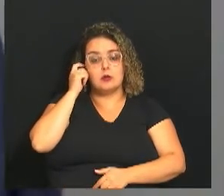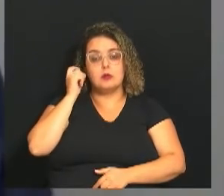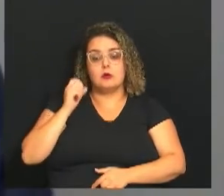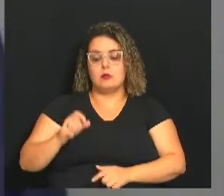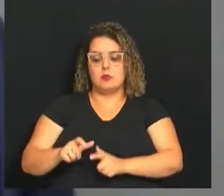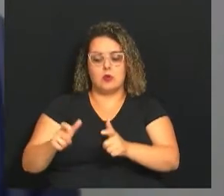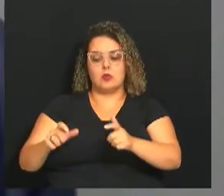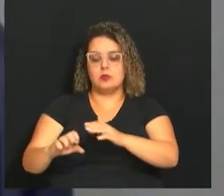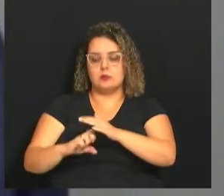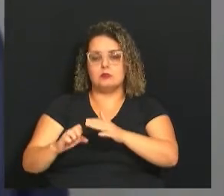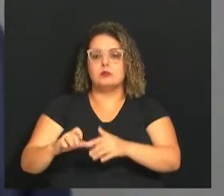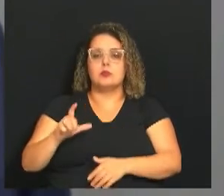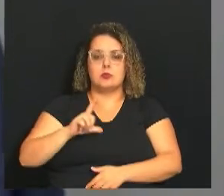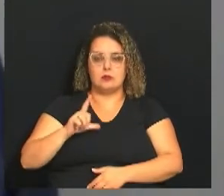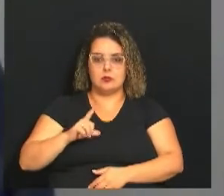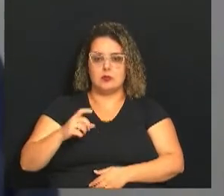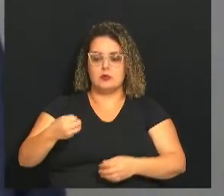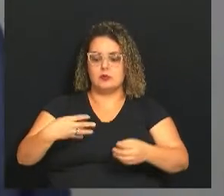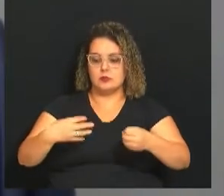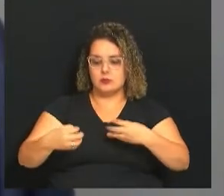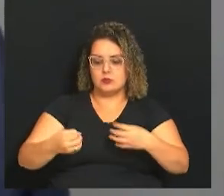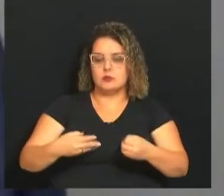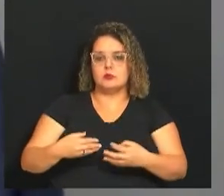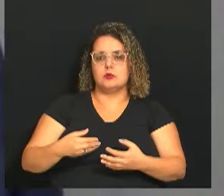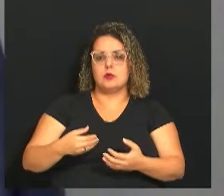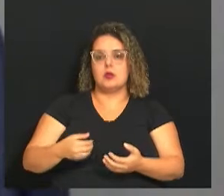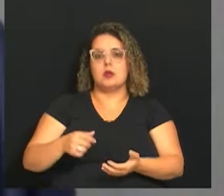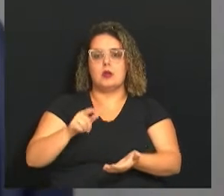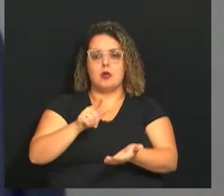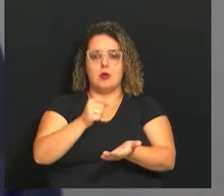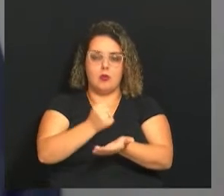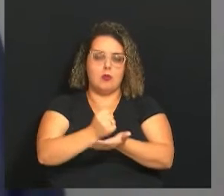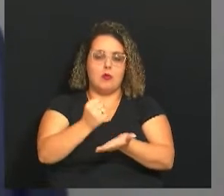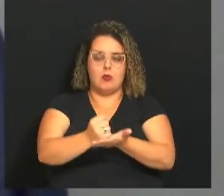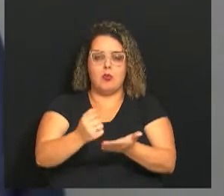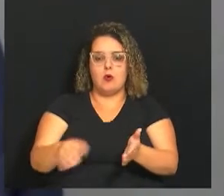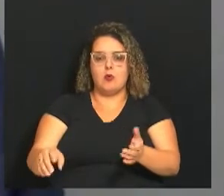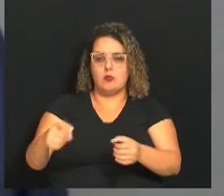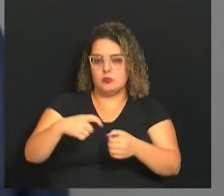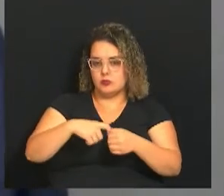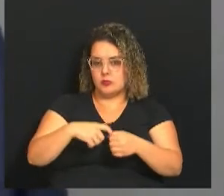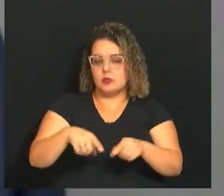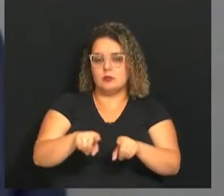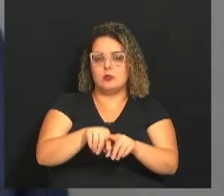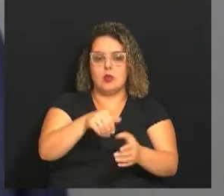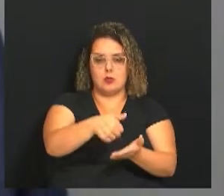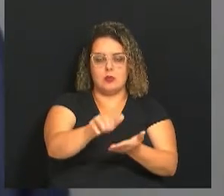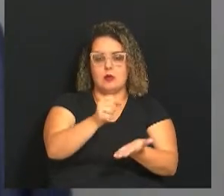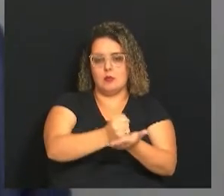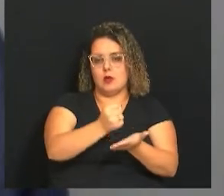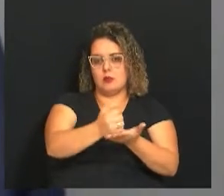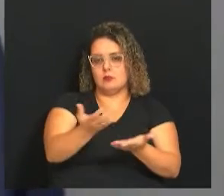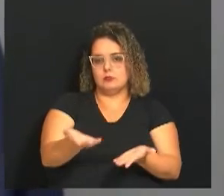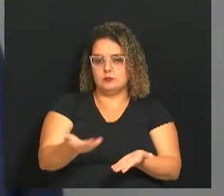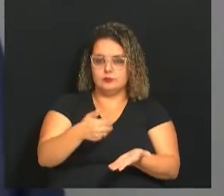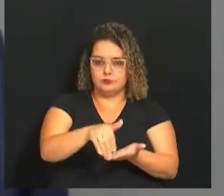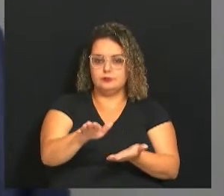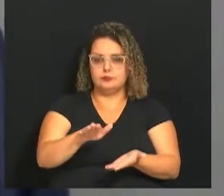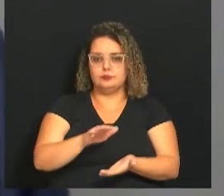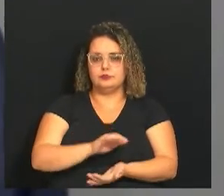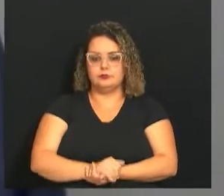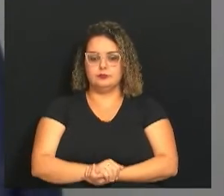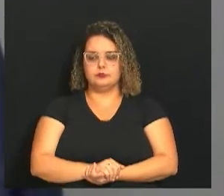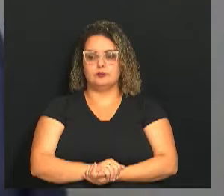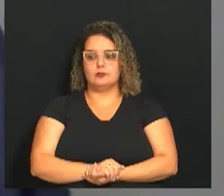os exames admissionais e demissionais, não são especializados nesse tipo de situação, mas são as pessoas que vão fazer o